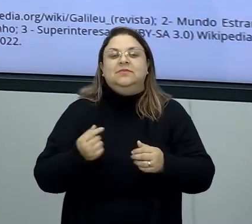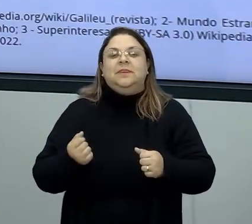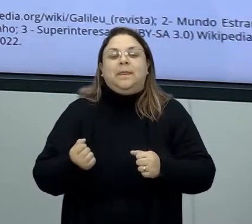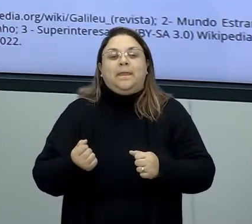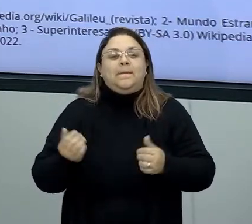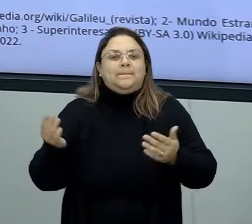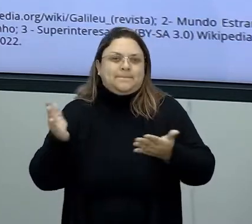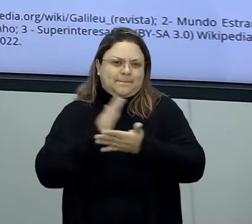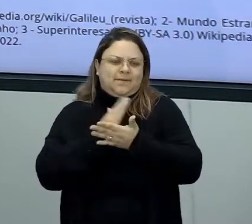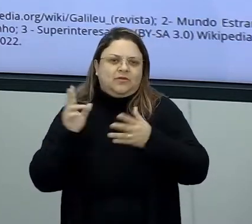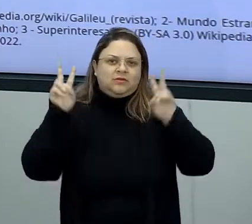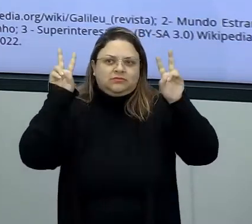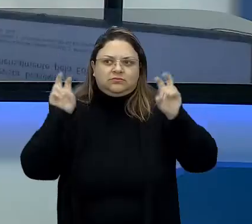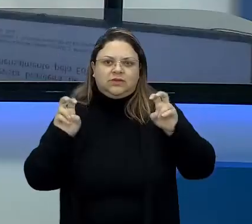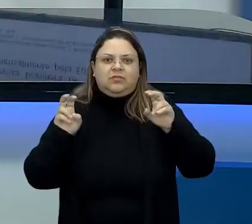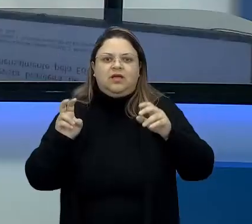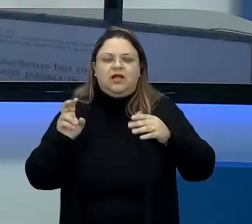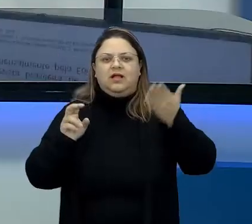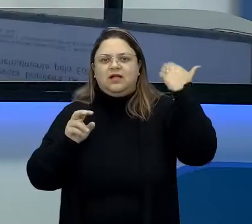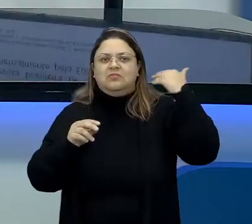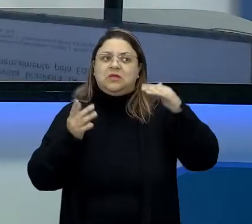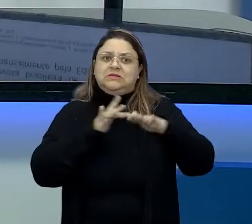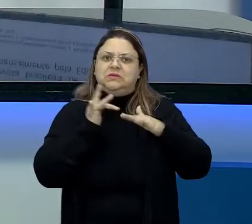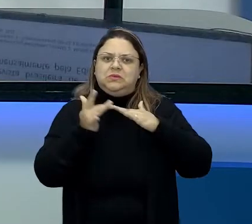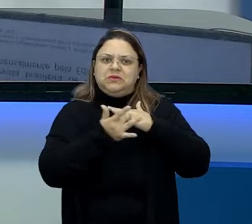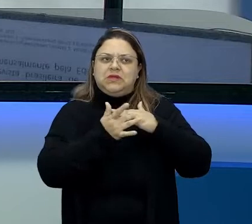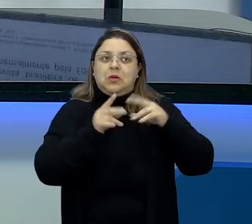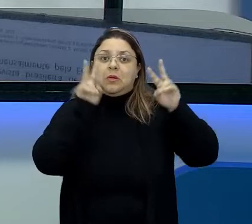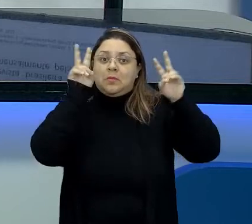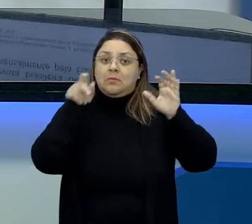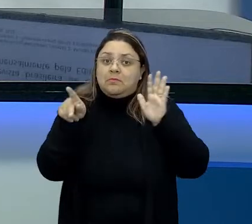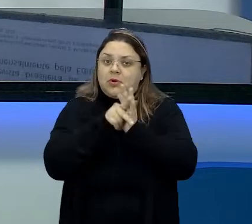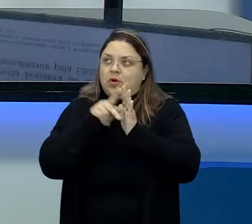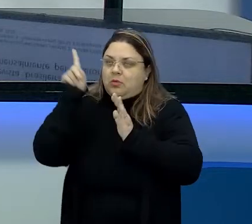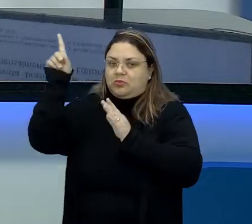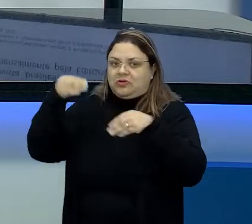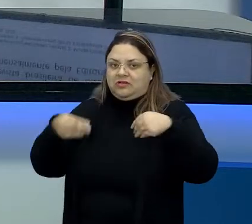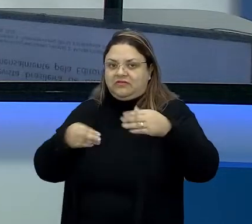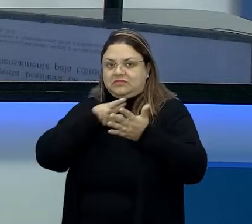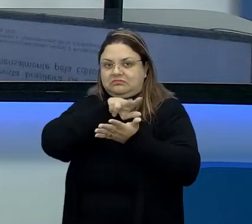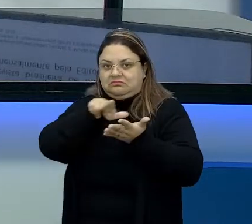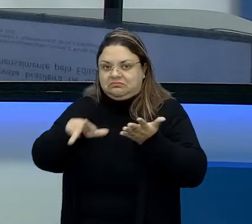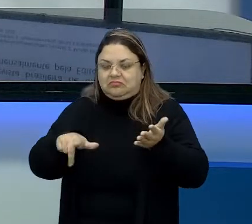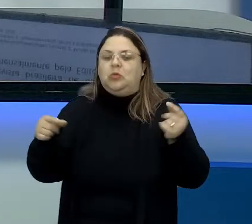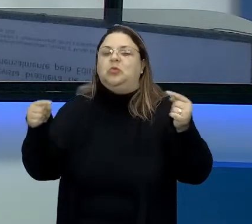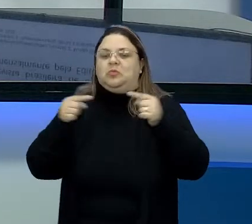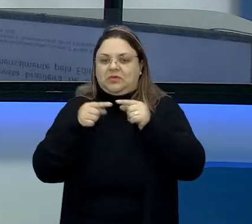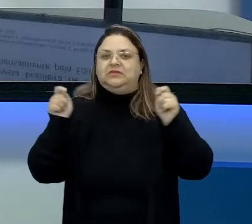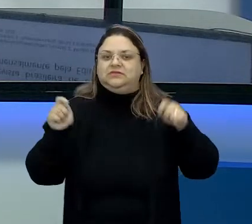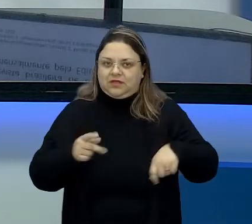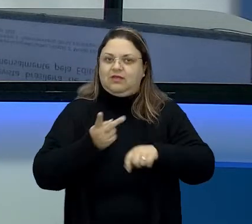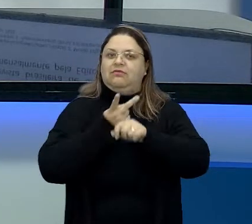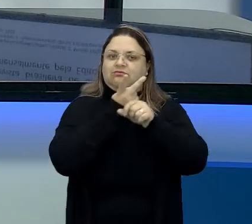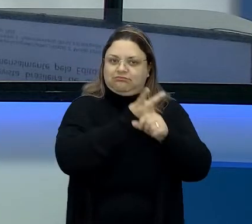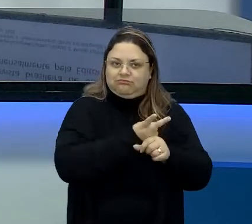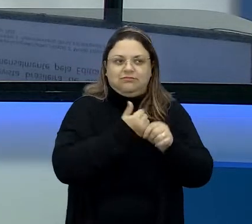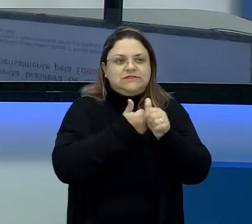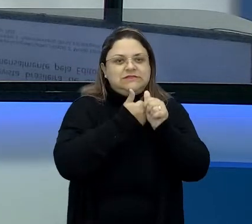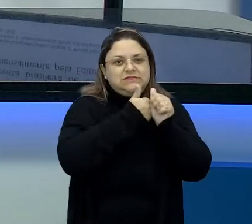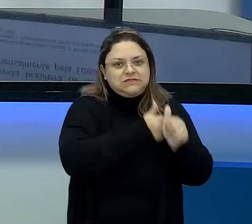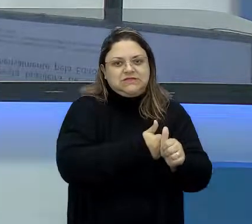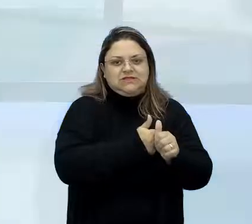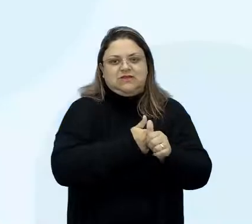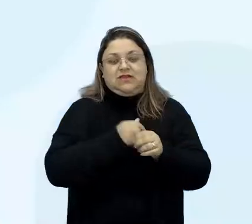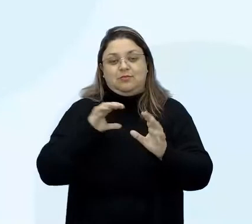que chama atenção. Então, eu acho interessante seguir as redes sociais desses canais que eu estou passando para vocês. Mundo Estranho, super interessante, super famosa,